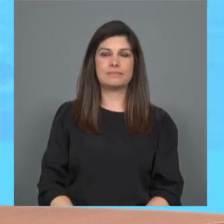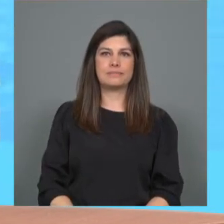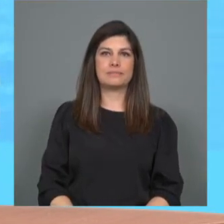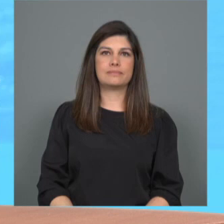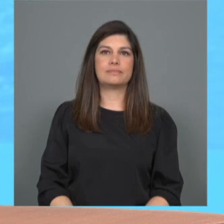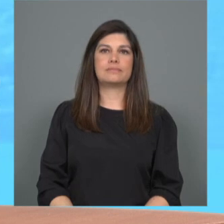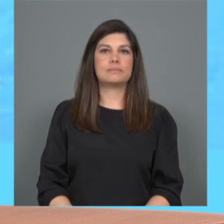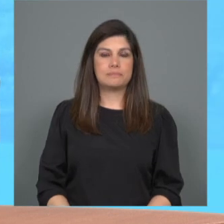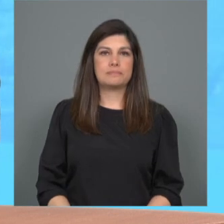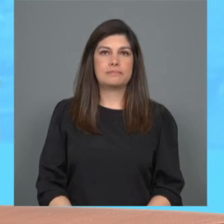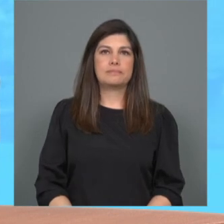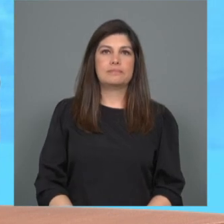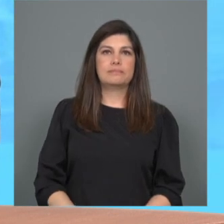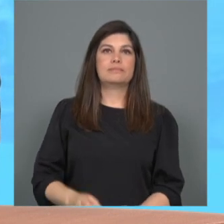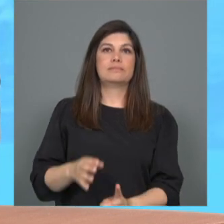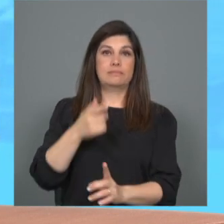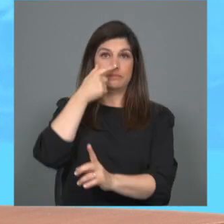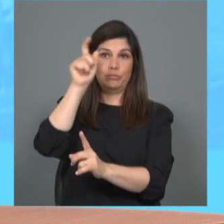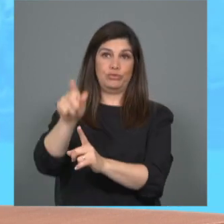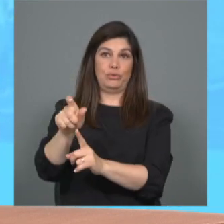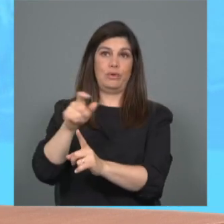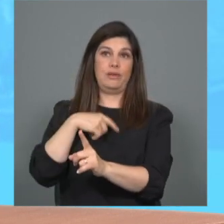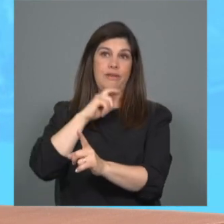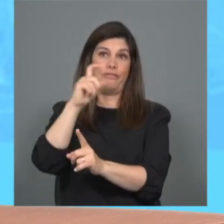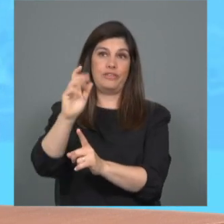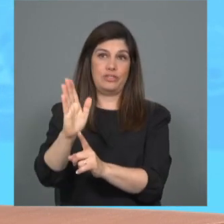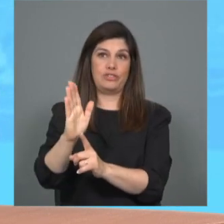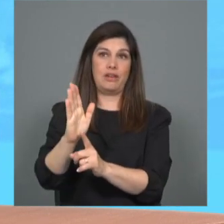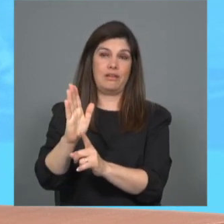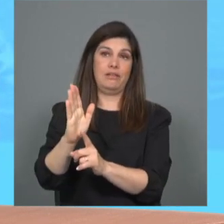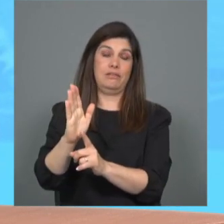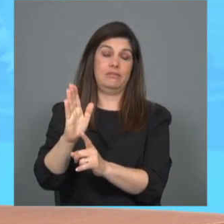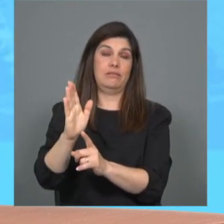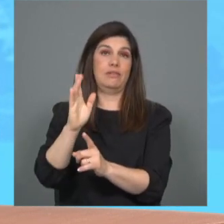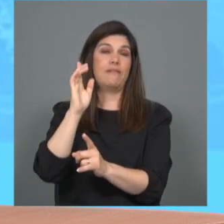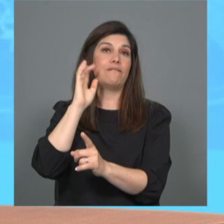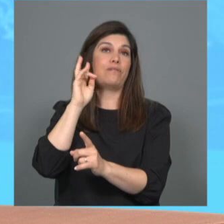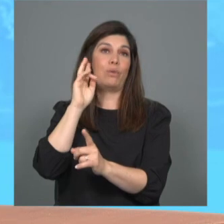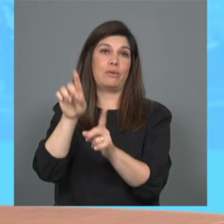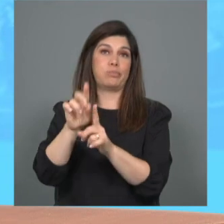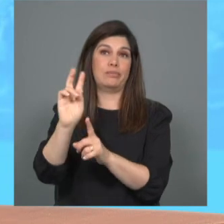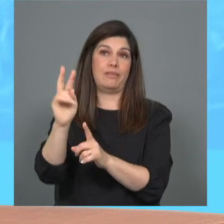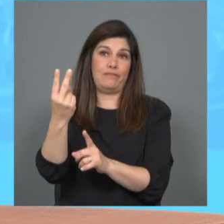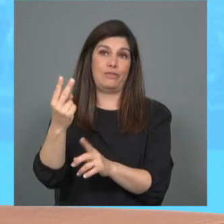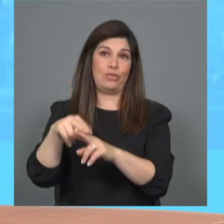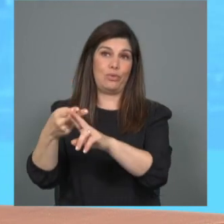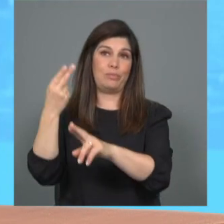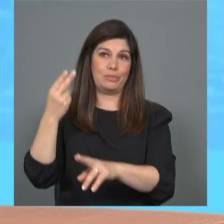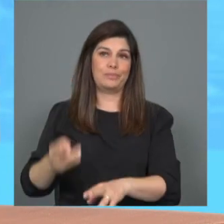Então, a pessoa avisada vale por dois, não é? Então, a primeira parte diz, olha, tomem atenção.